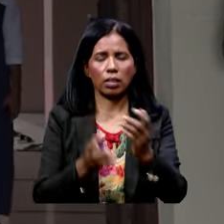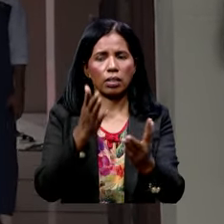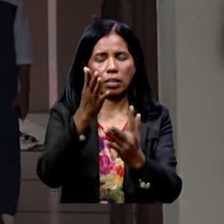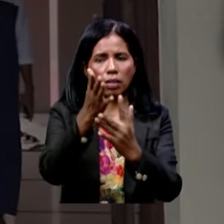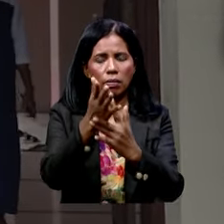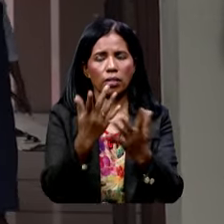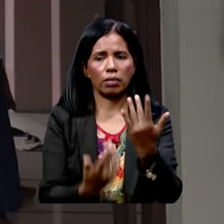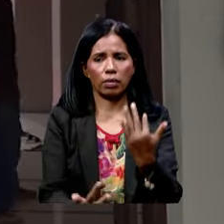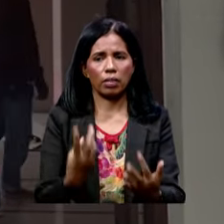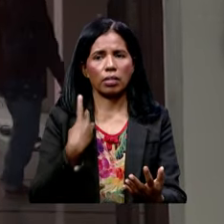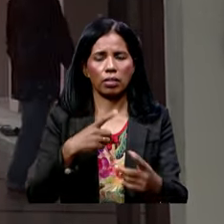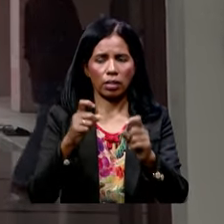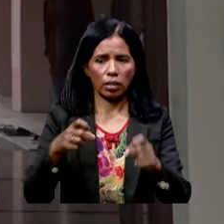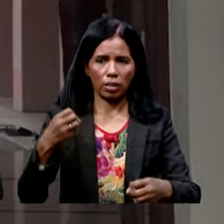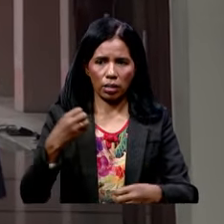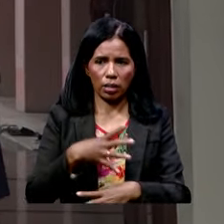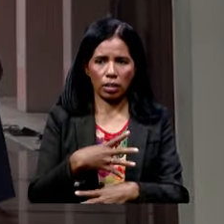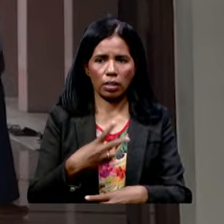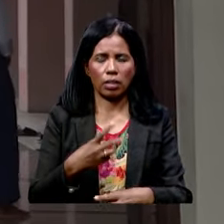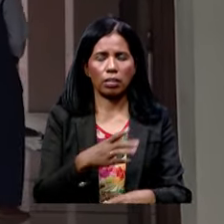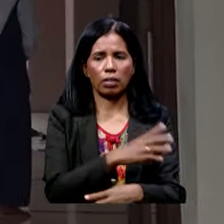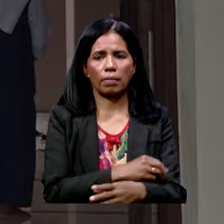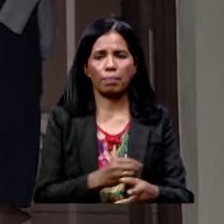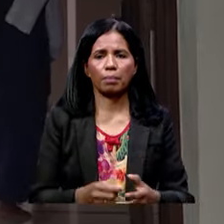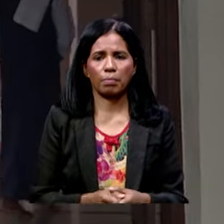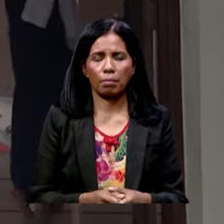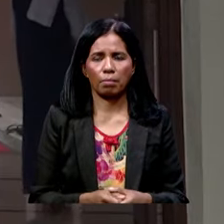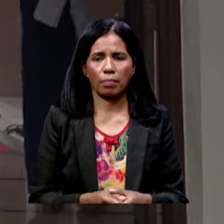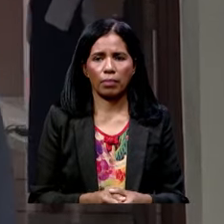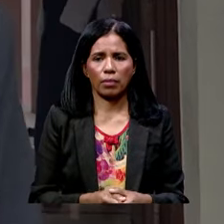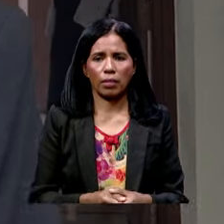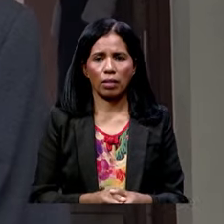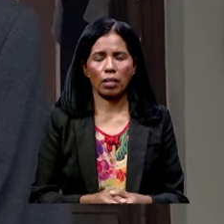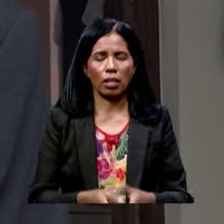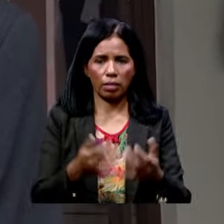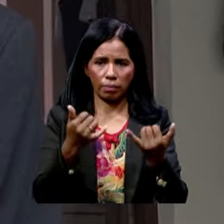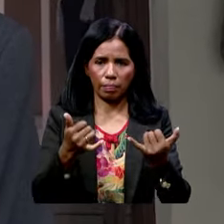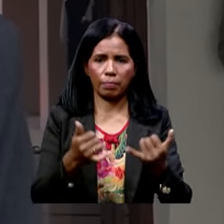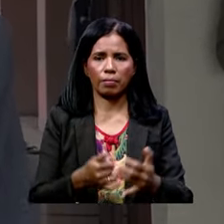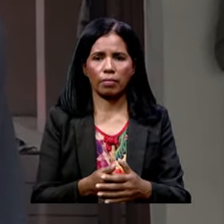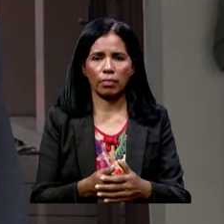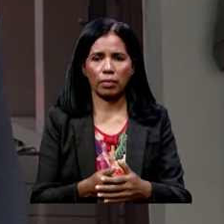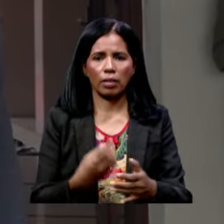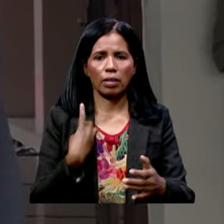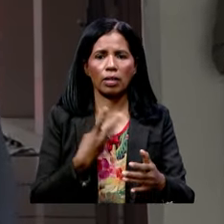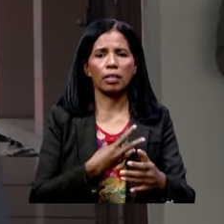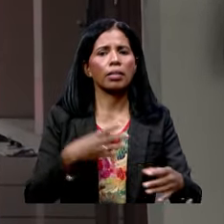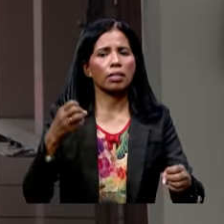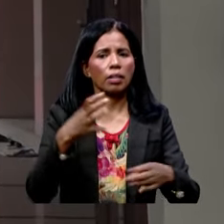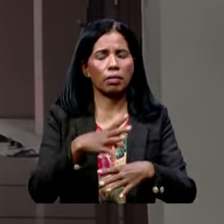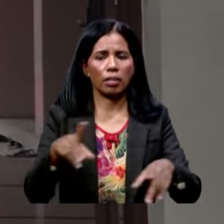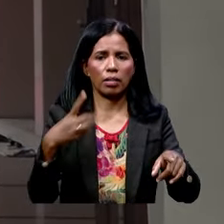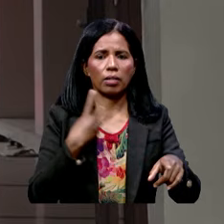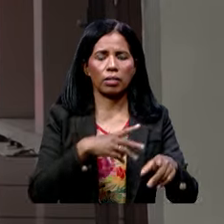inferno. Ita nemak ita tengki tau, nemak dehang takwa. I nune duni en kwanto ita tau antau ita